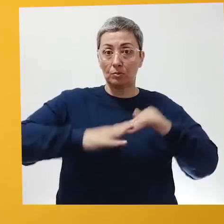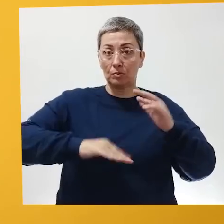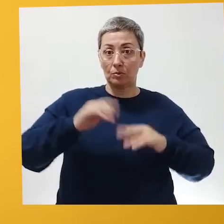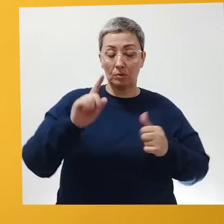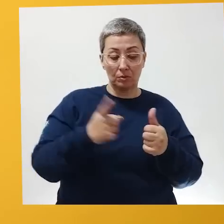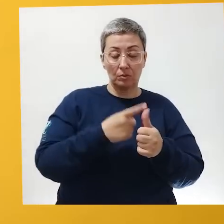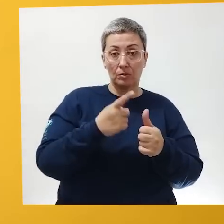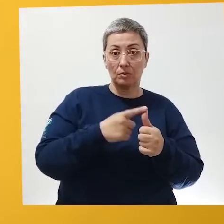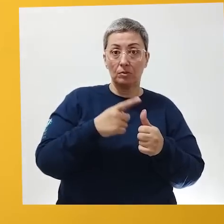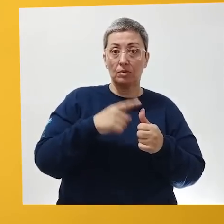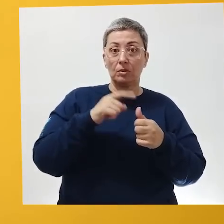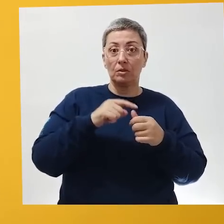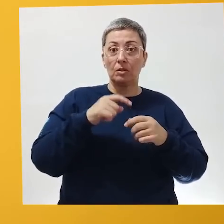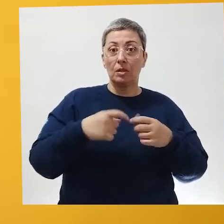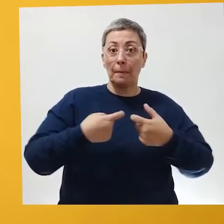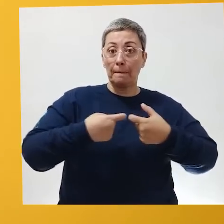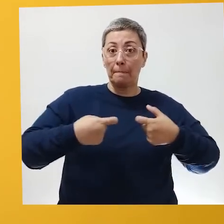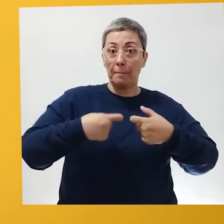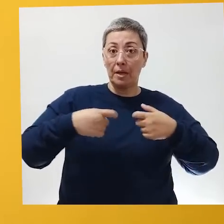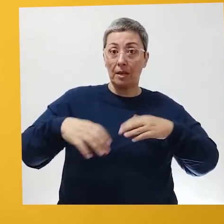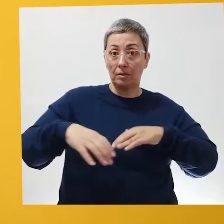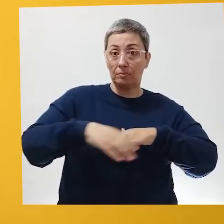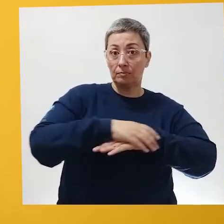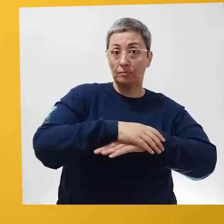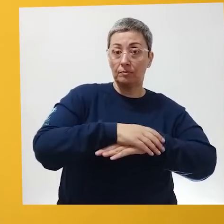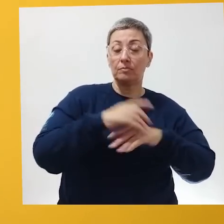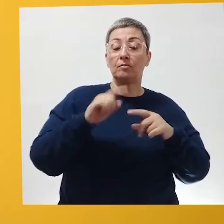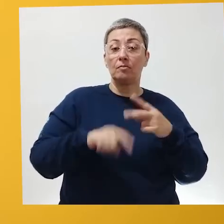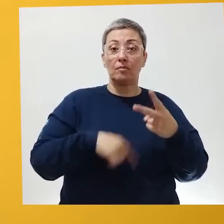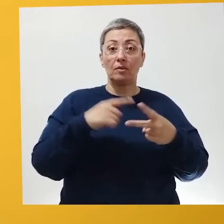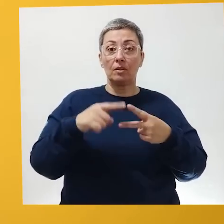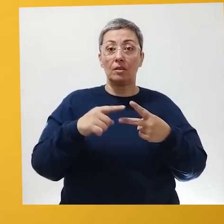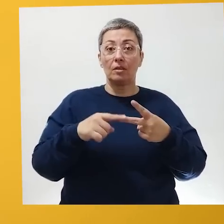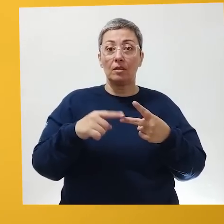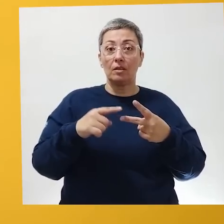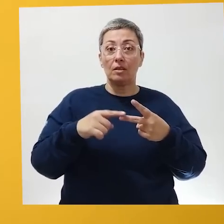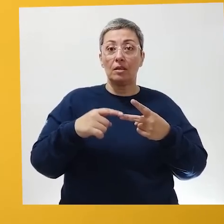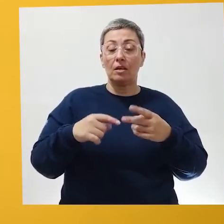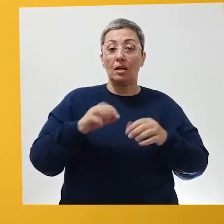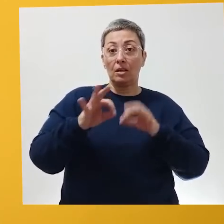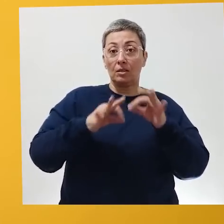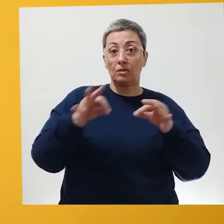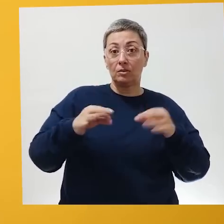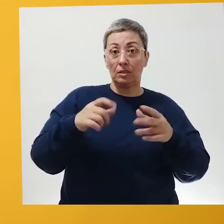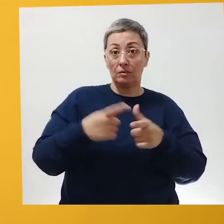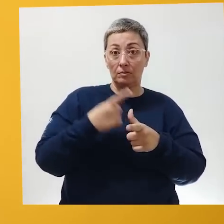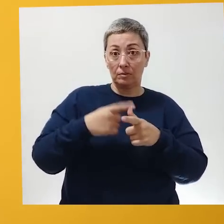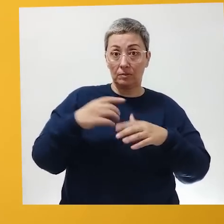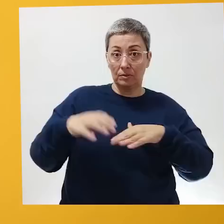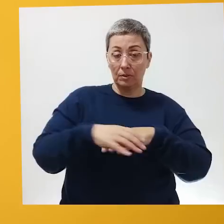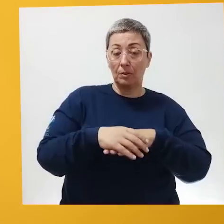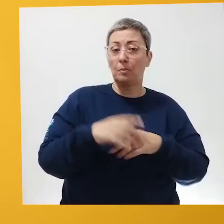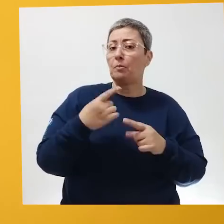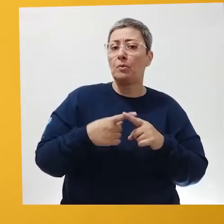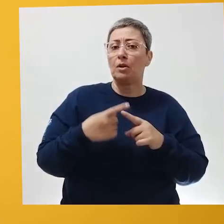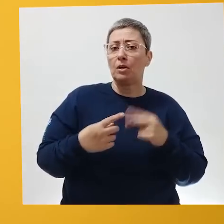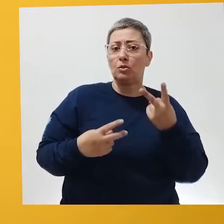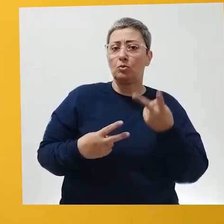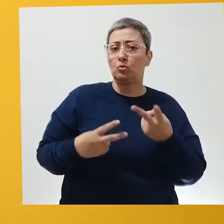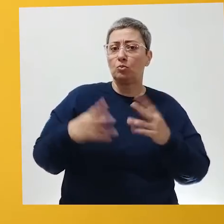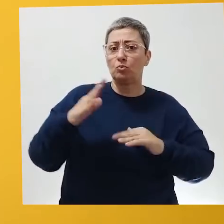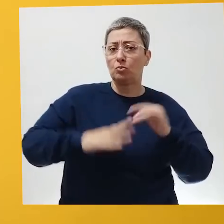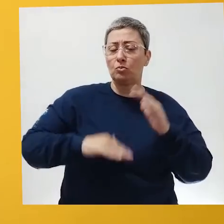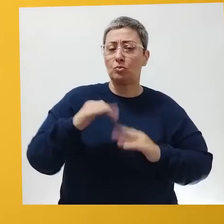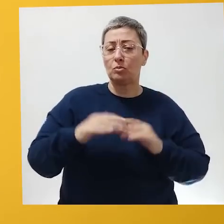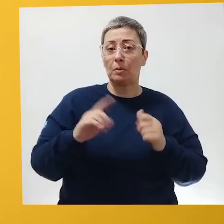primeira atividade é colocar a meia e a segunda atividade, colocar o tênis. Por que 2 atividades?